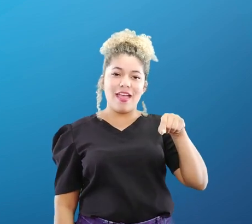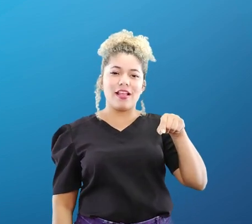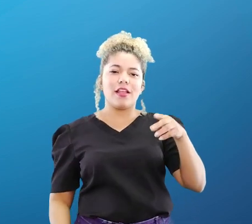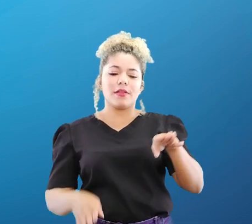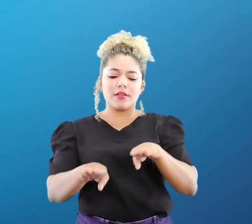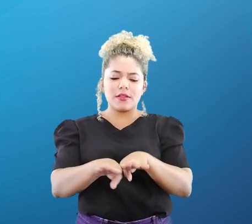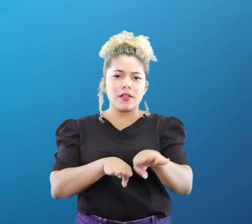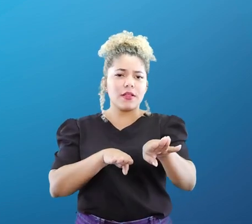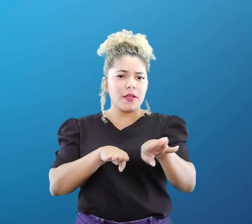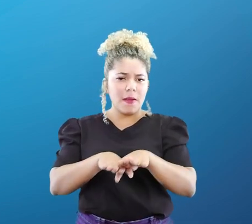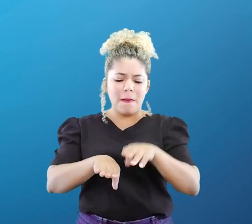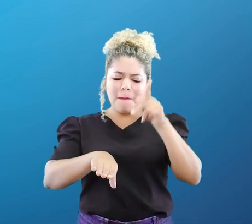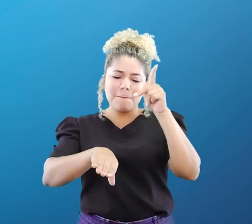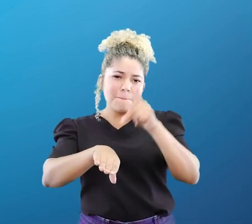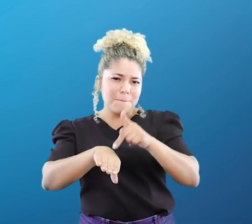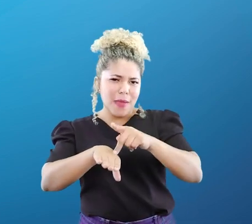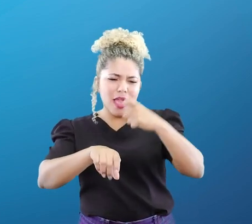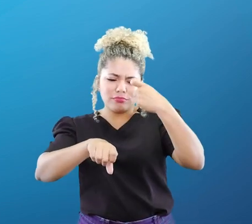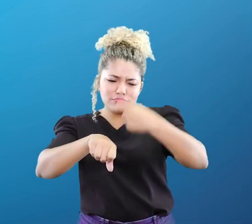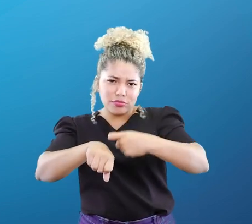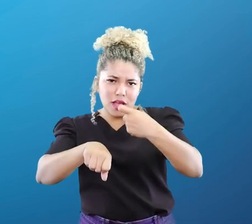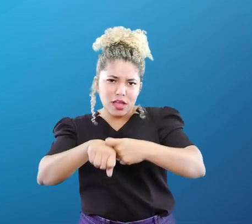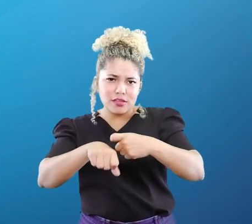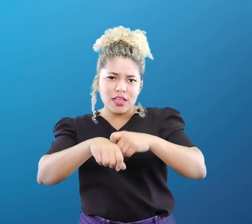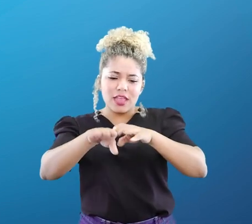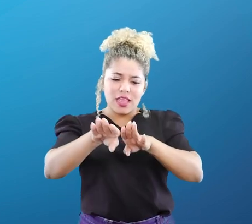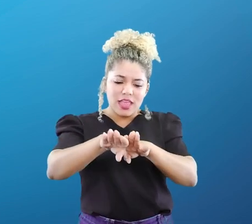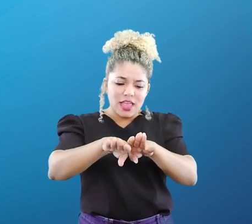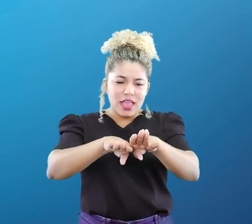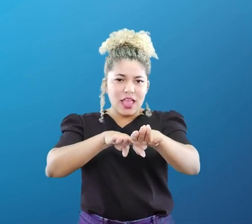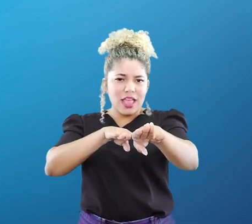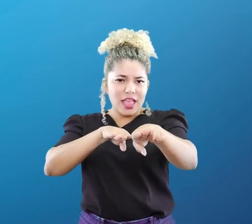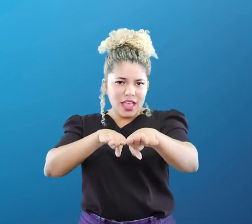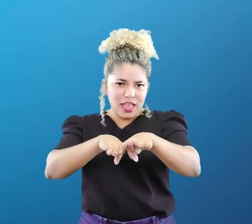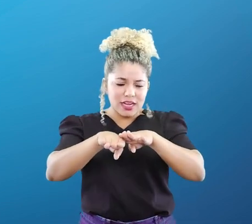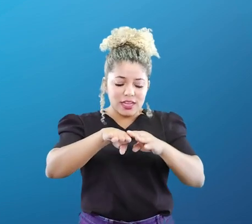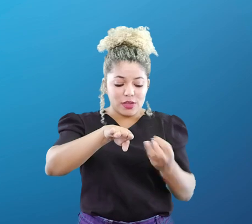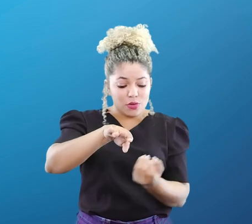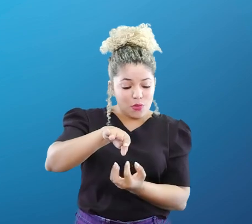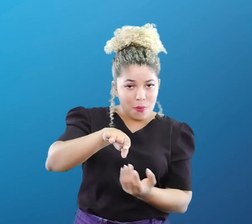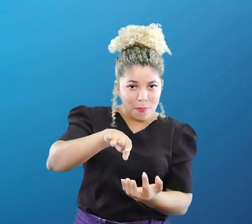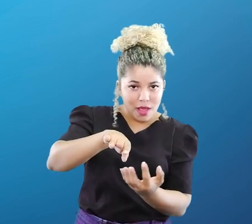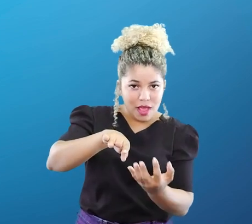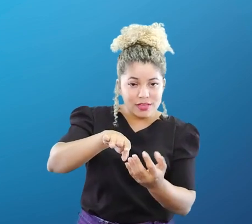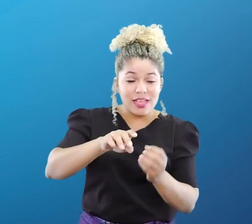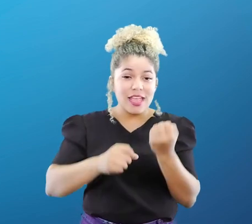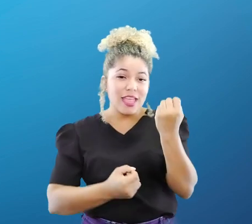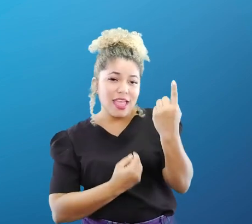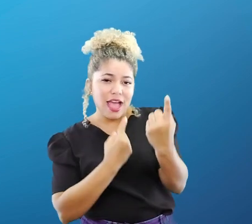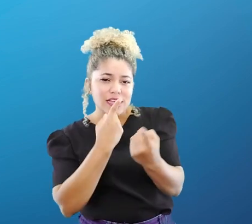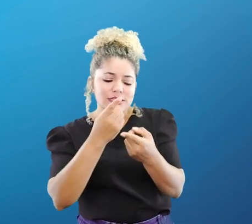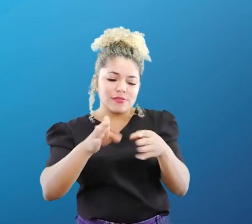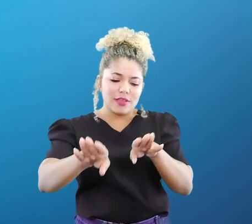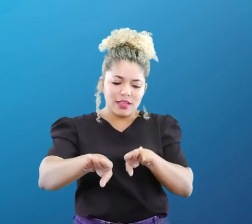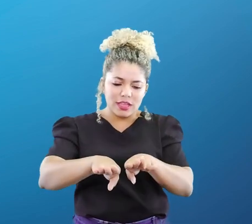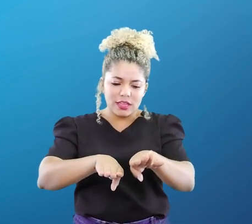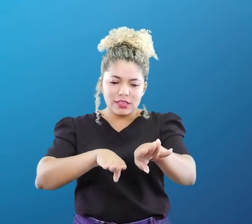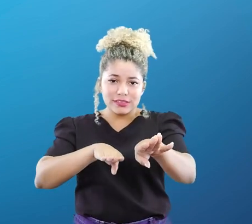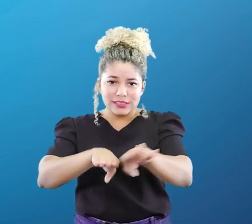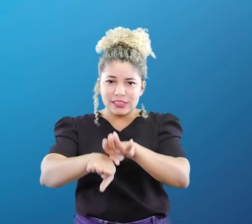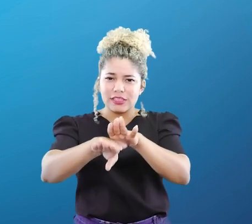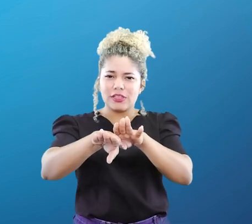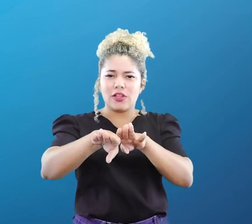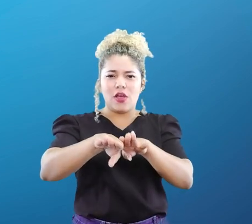são grandes blocos rochosos que deslizam ao longo do magma terrestre e por vezes chocam entre si,